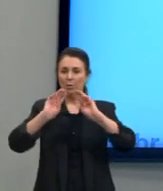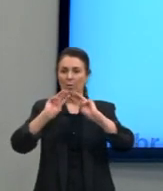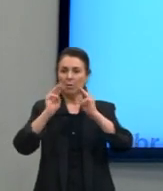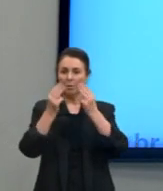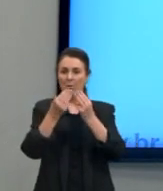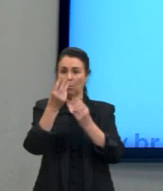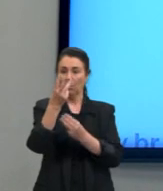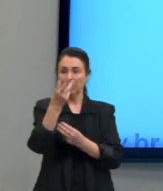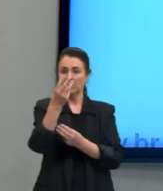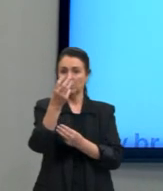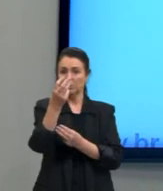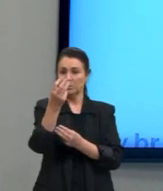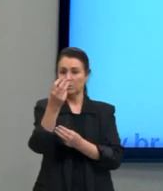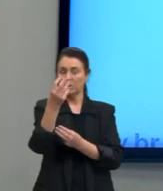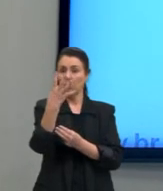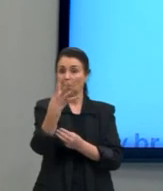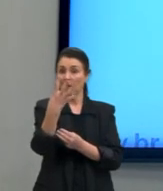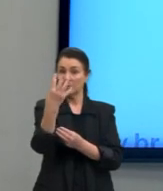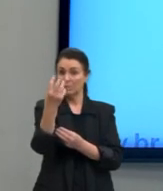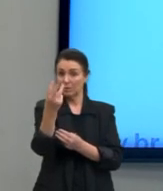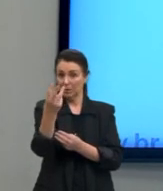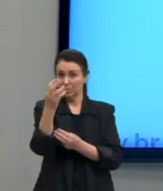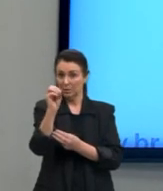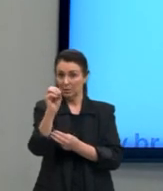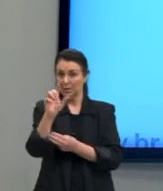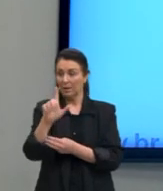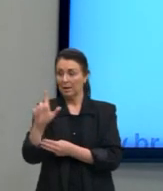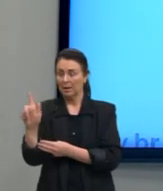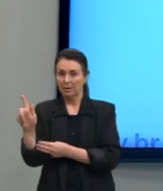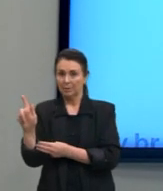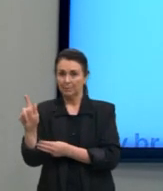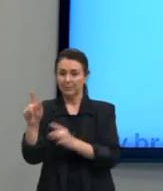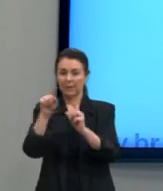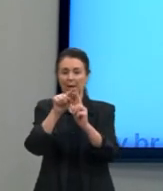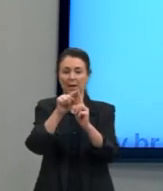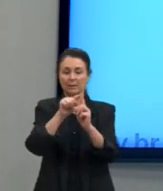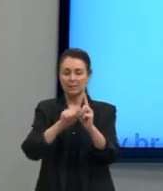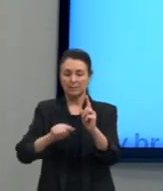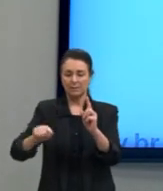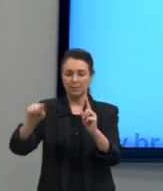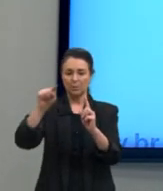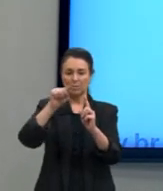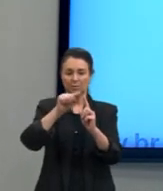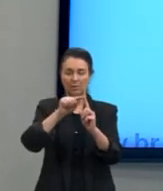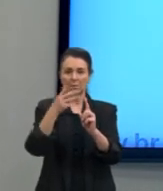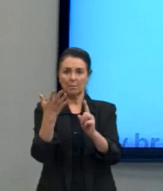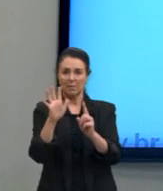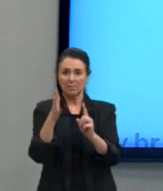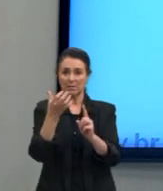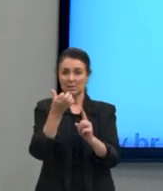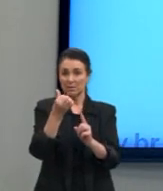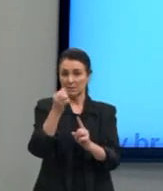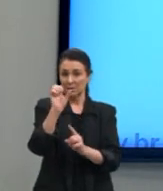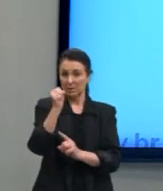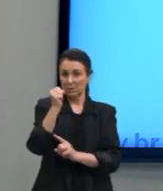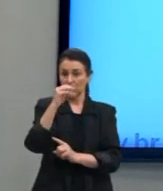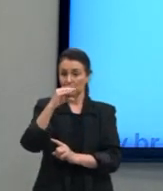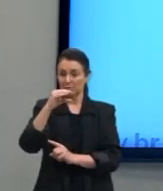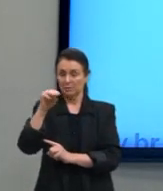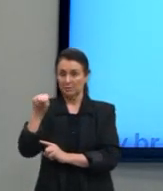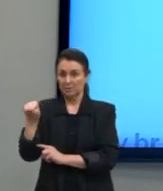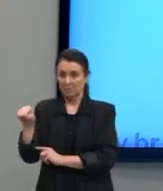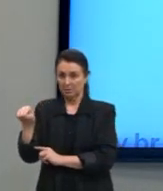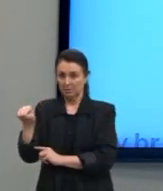430 gramas e aqui a gente tem a circunferência também aproximadamente 68 cm